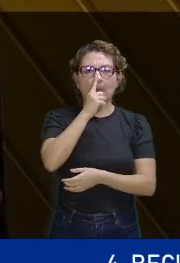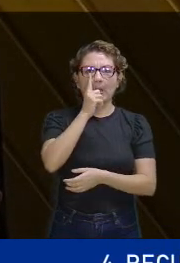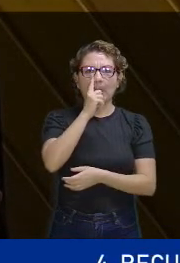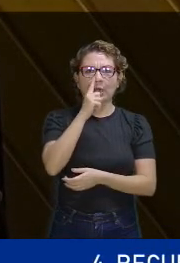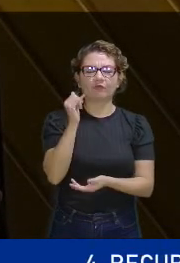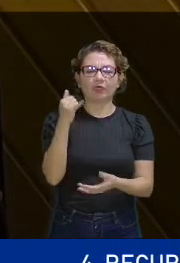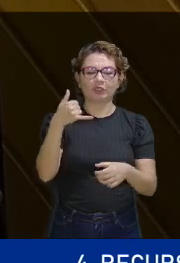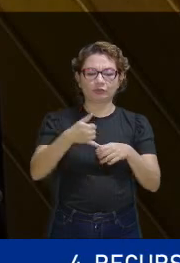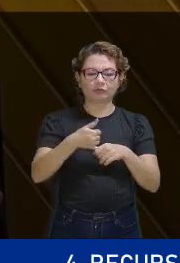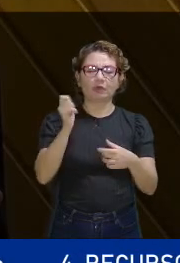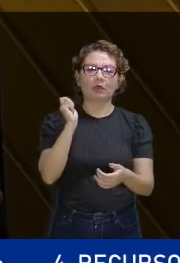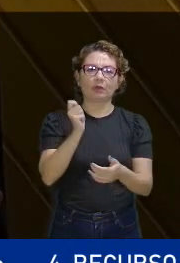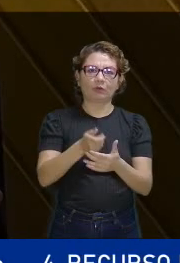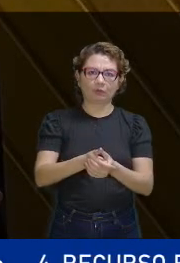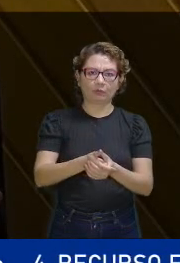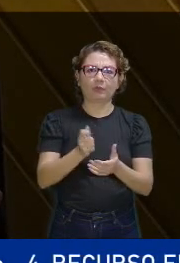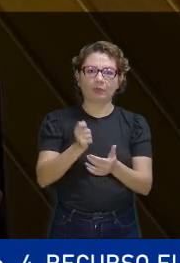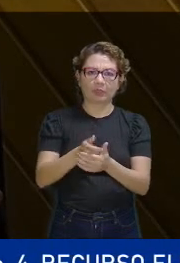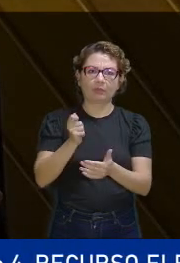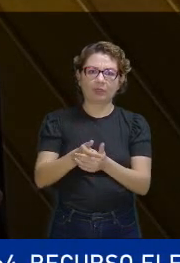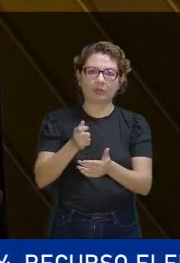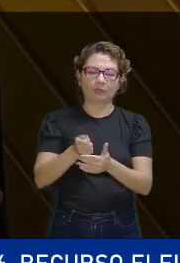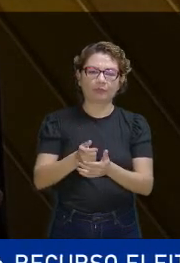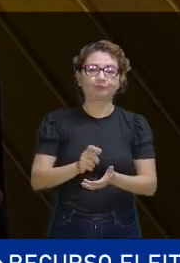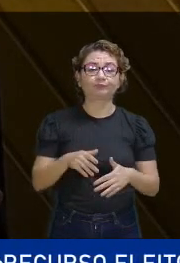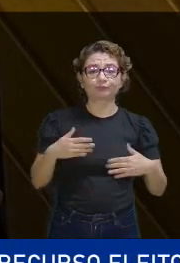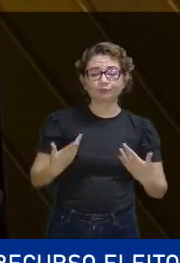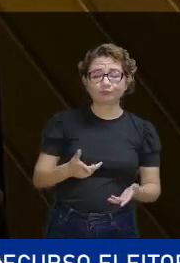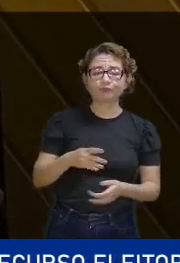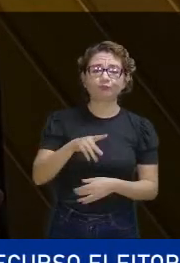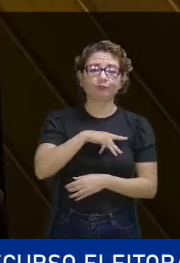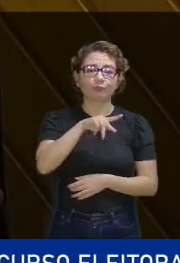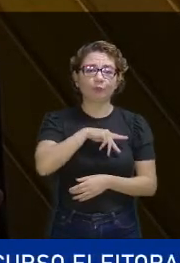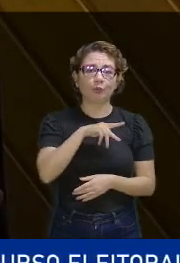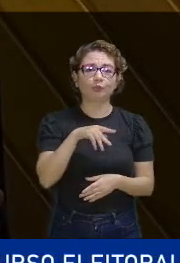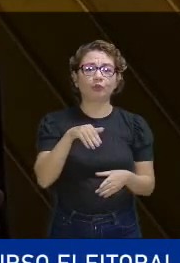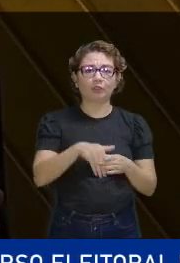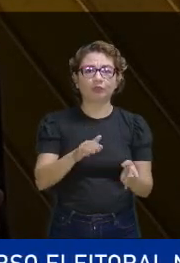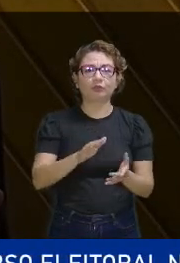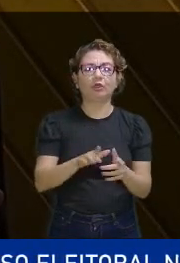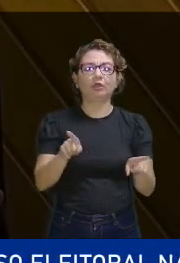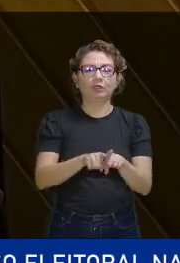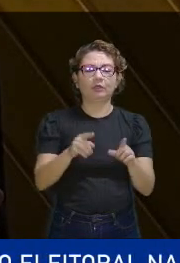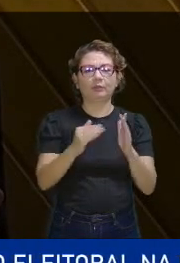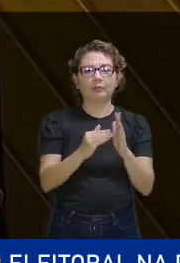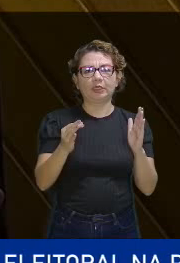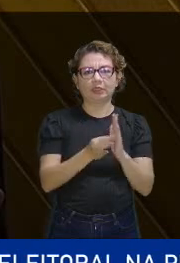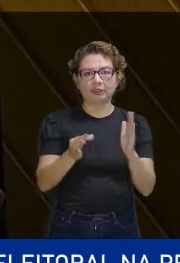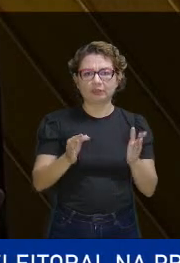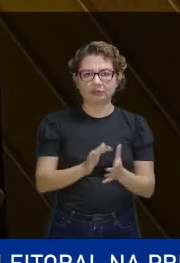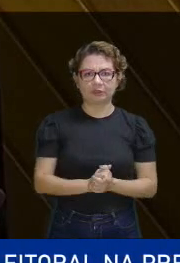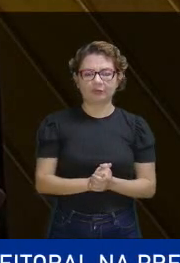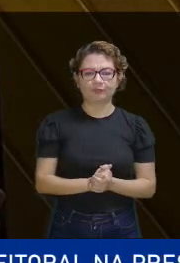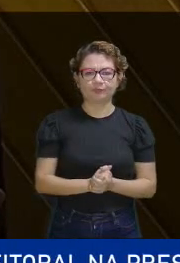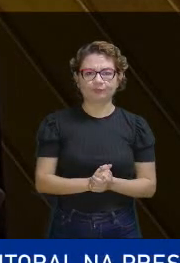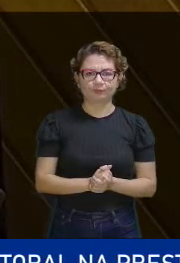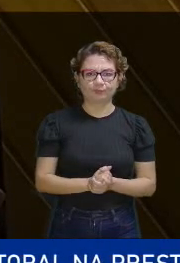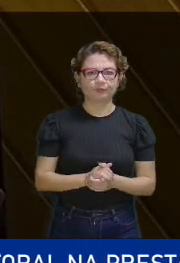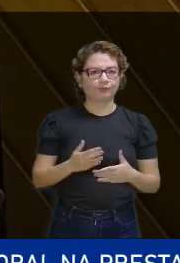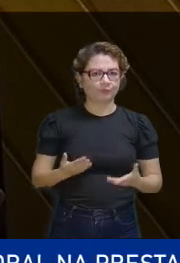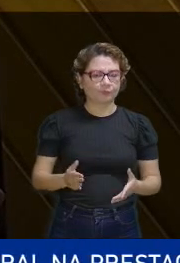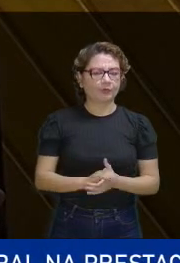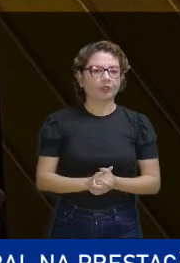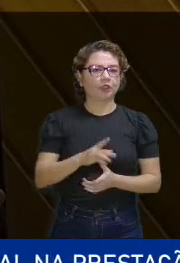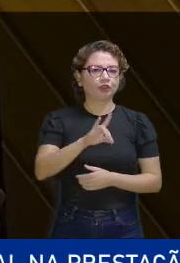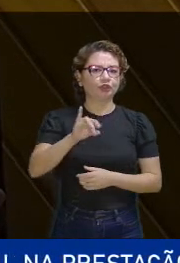gasto com combustível. Na mesma data, o Ministério Público Eleitoral foi intimado e emitiu parecer pela rejeição das contas.